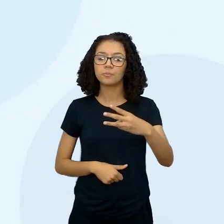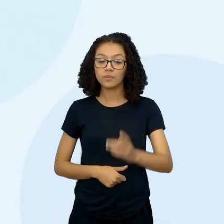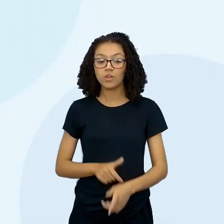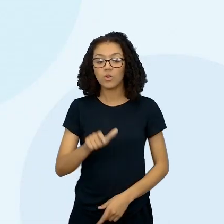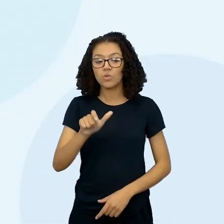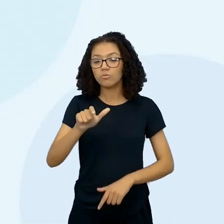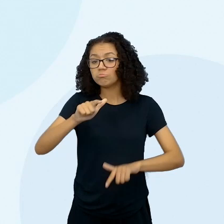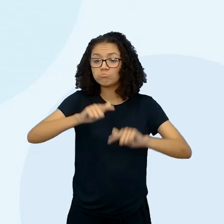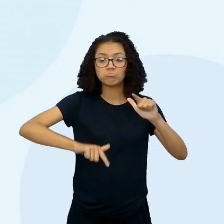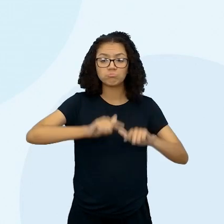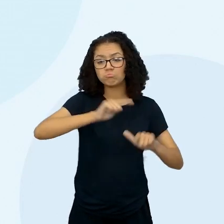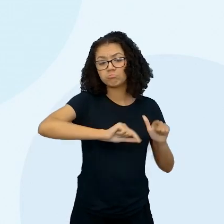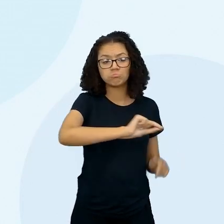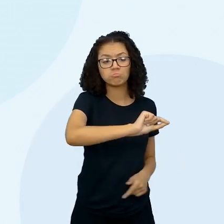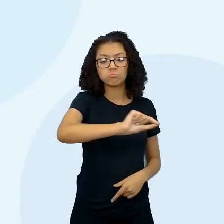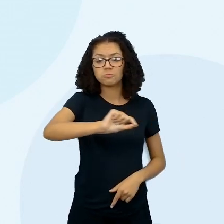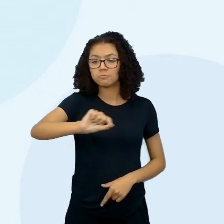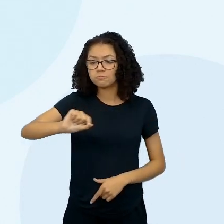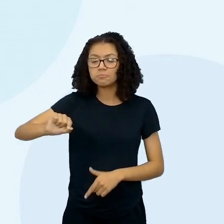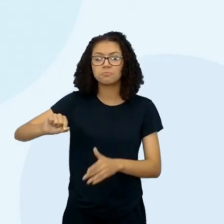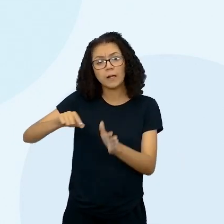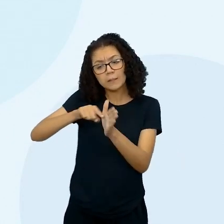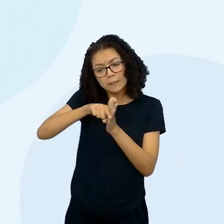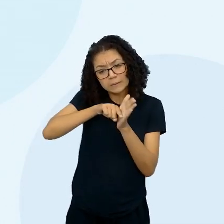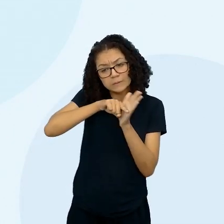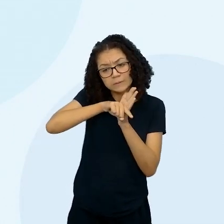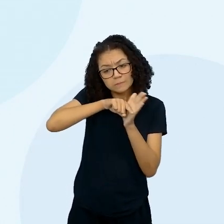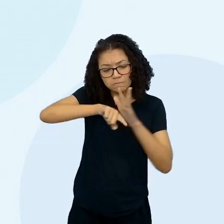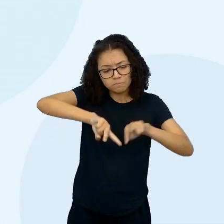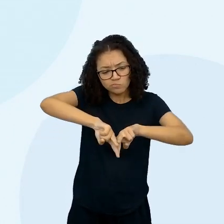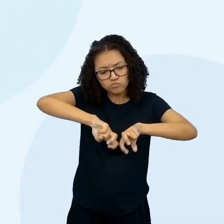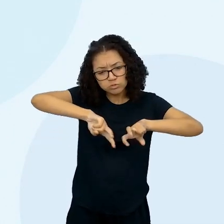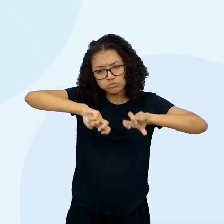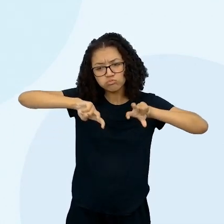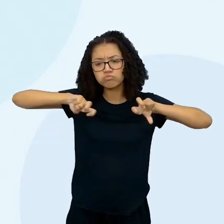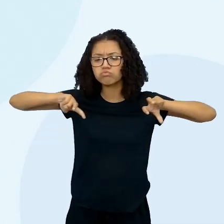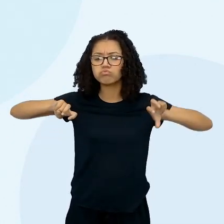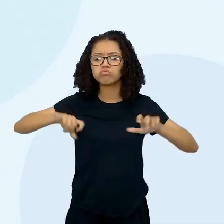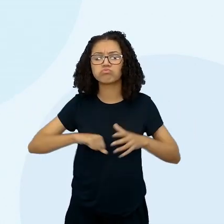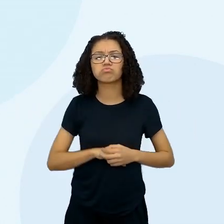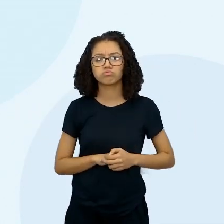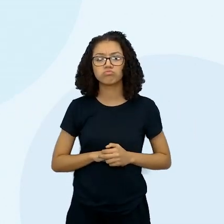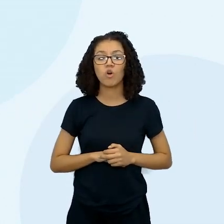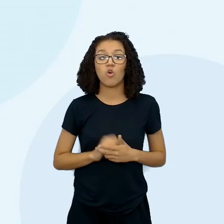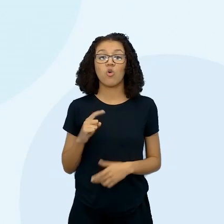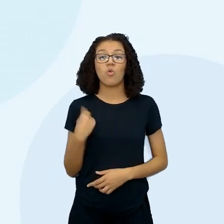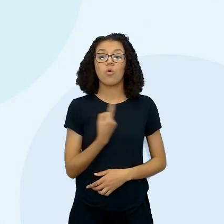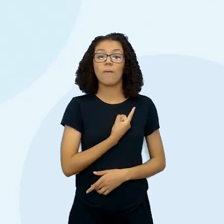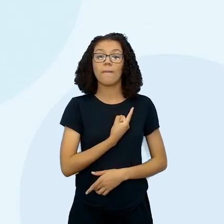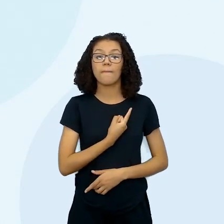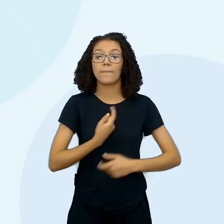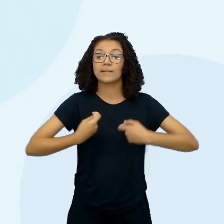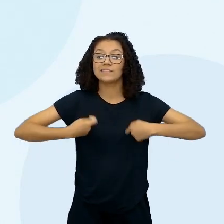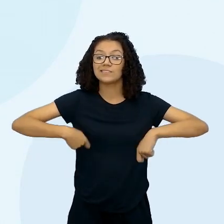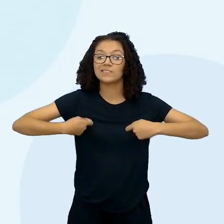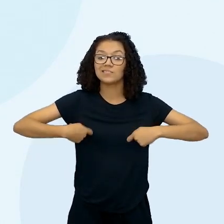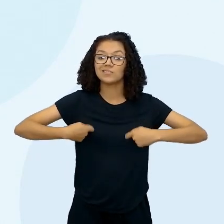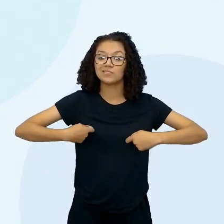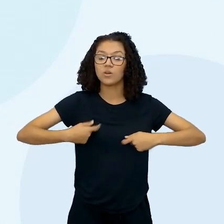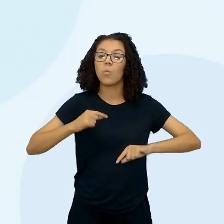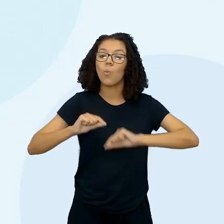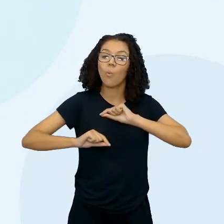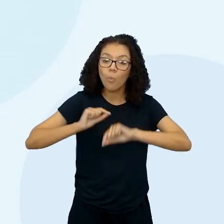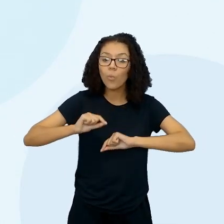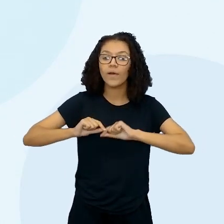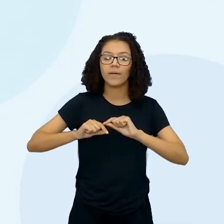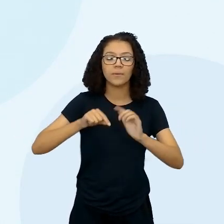objeto, né? Para qualquer investigação, por exemplo, a gente precisa ali, né, partir de algumas perguntas